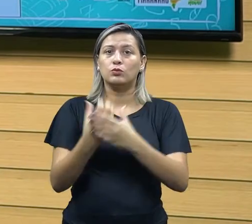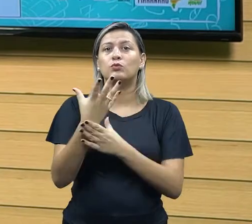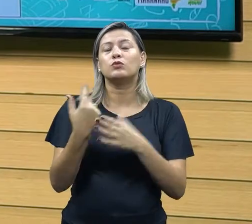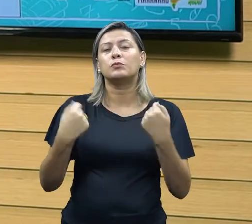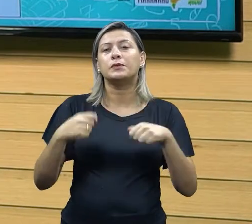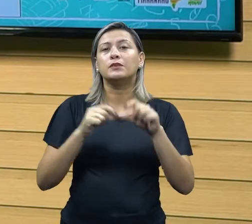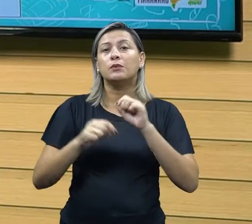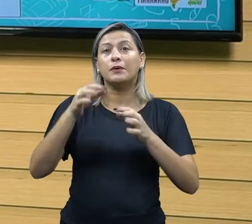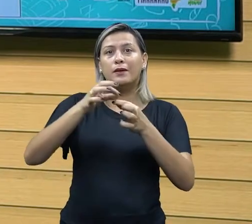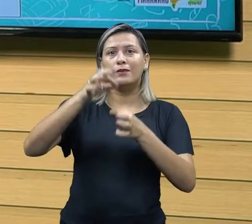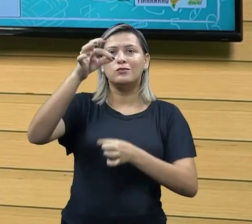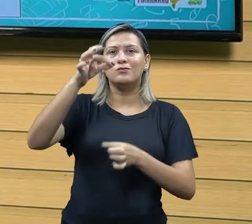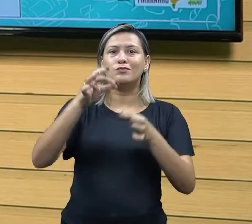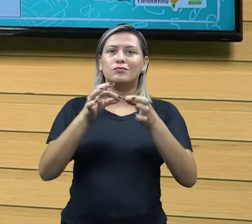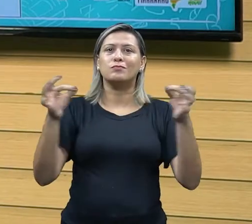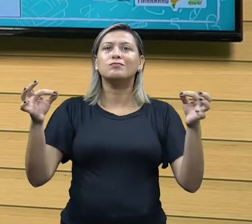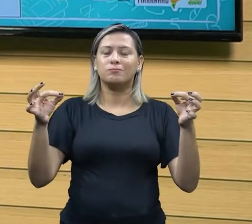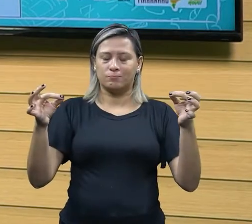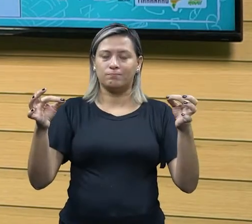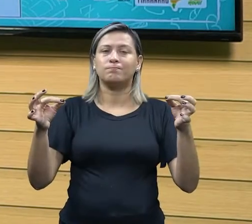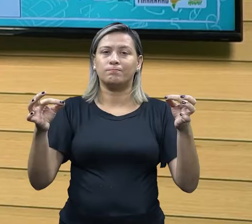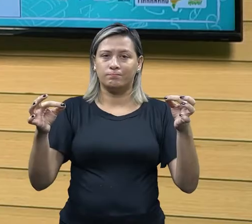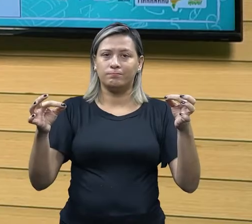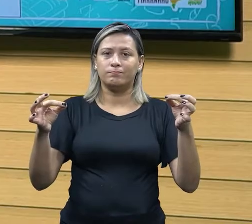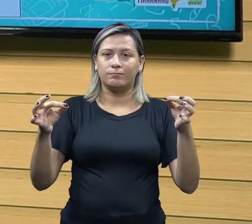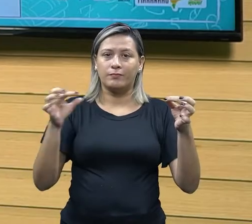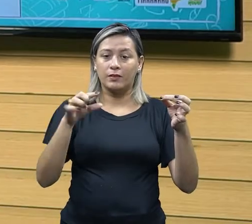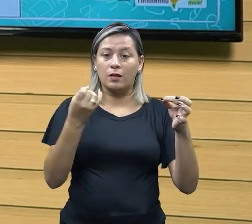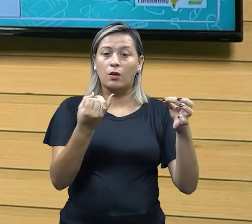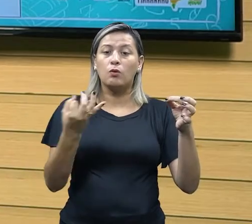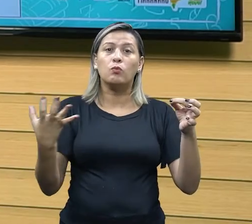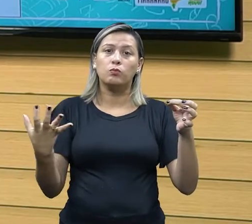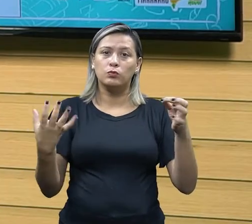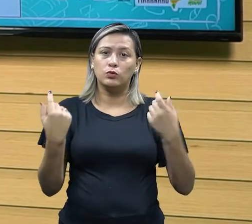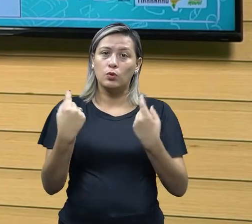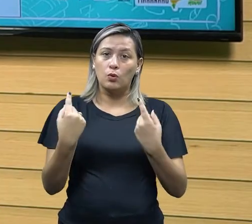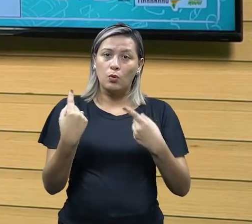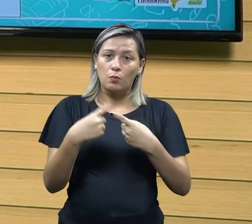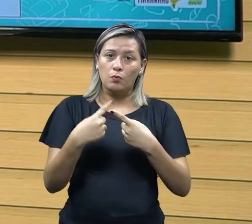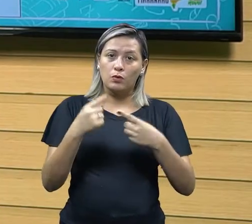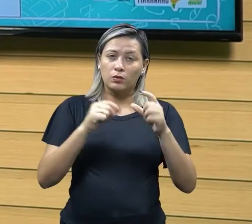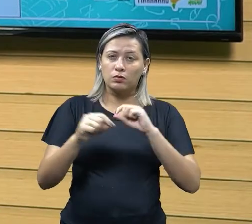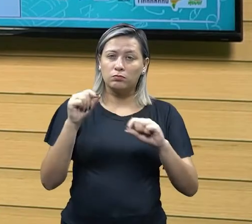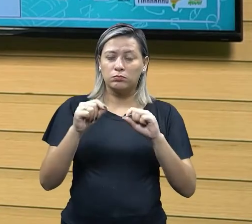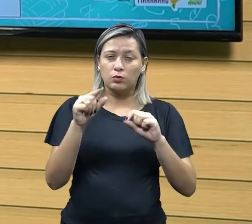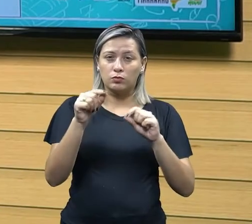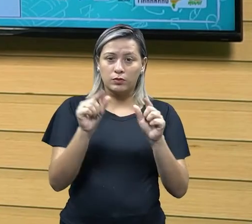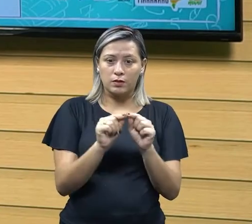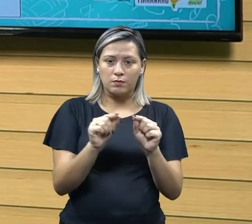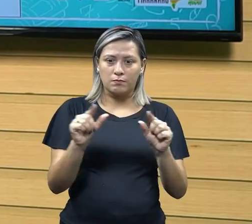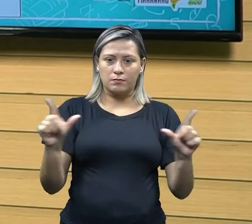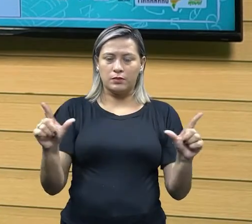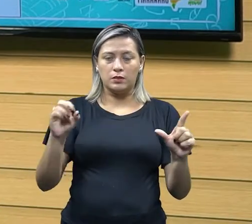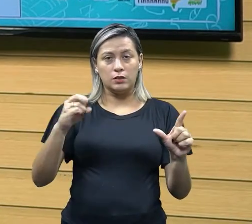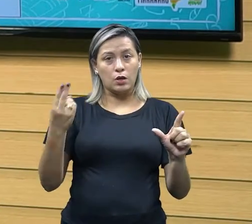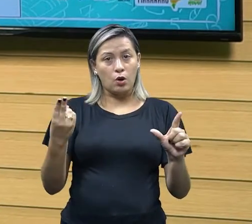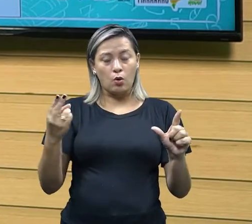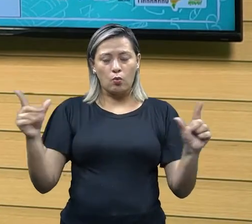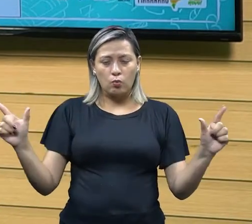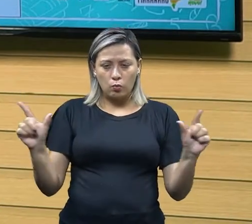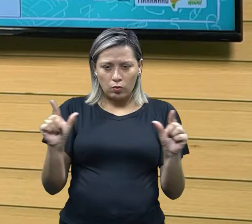dimensões. Porque quando você amplia ou reduz próximo daquela